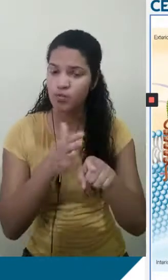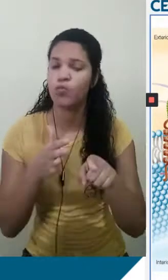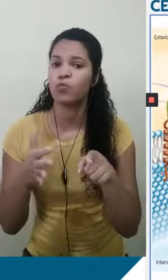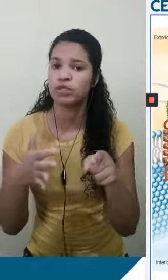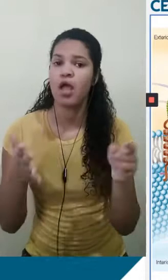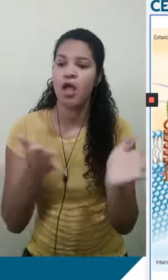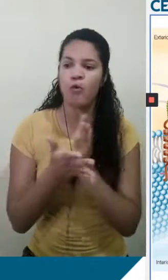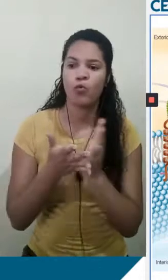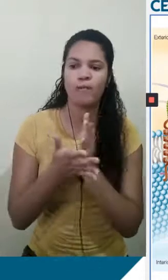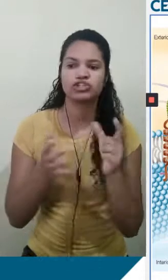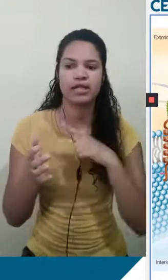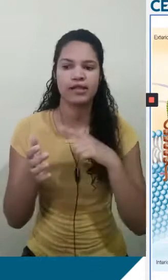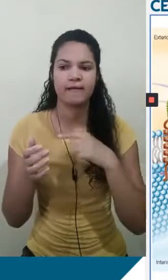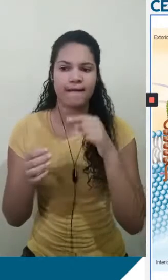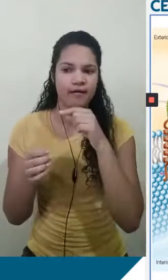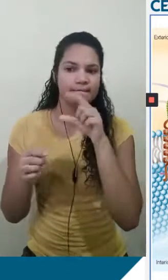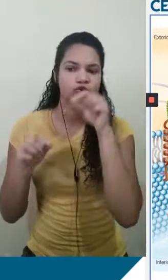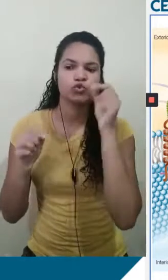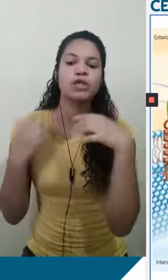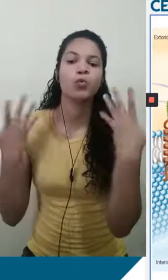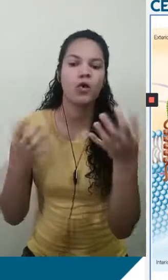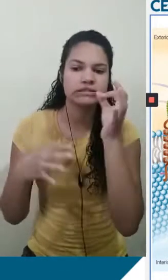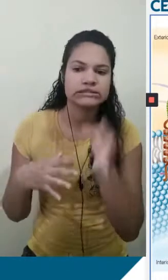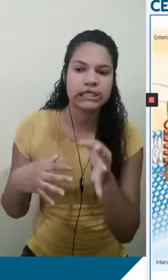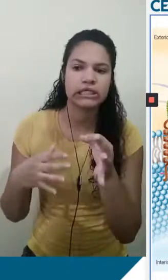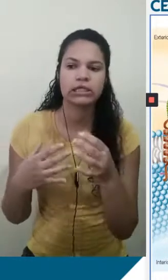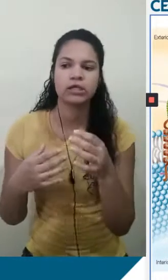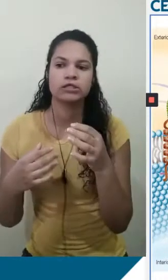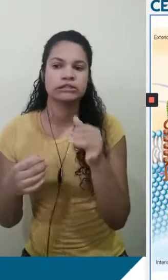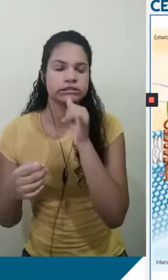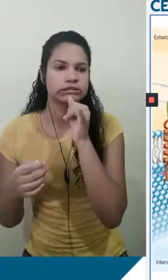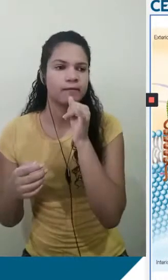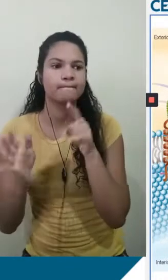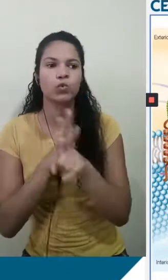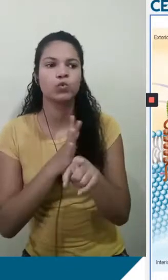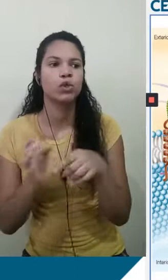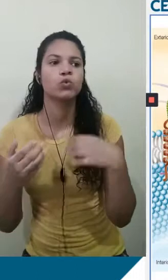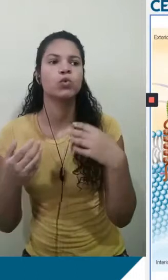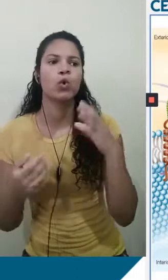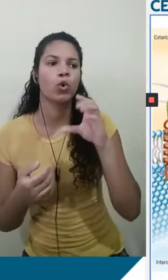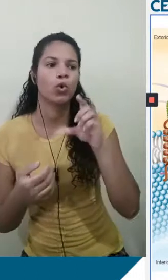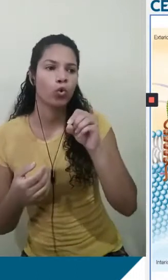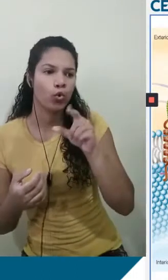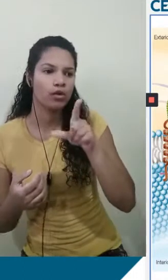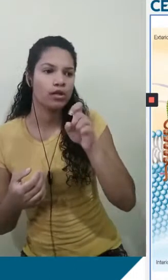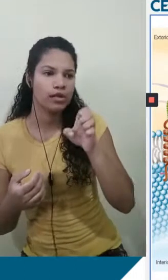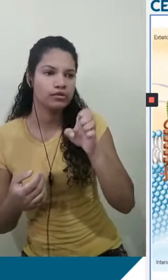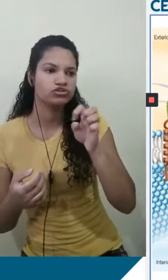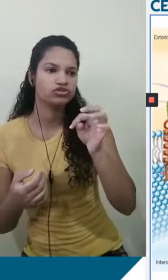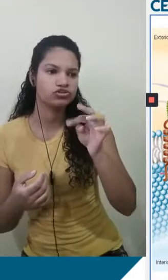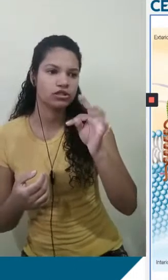plasmática. E às vezes você imagina que não tem presença de colesterol na membrana plasmática, mas tem. Então